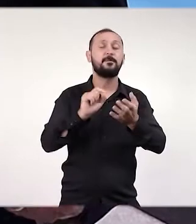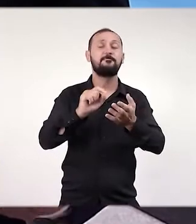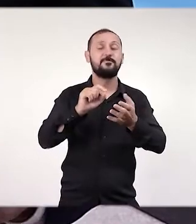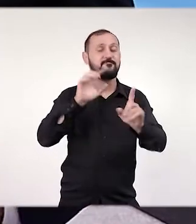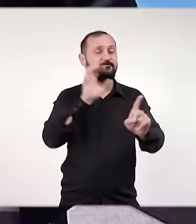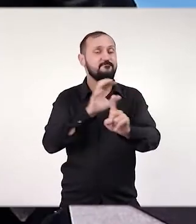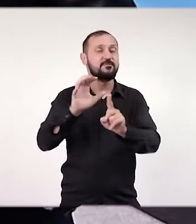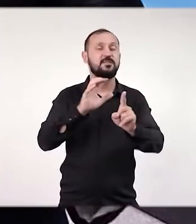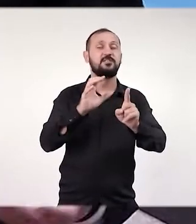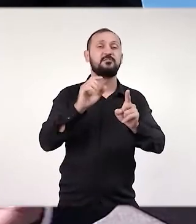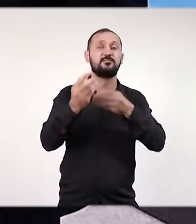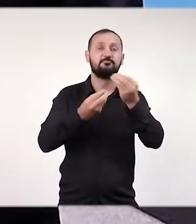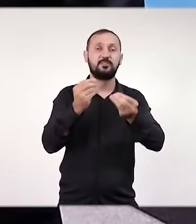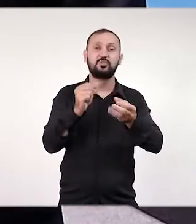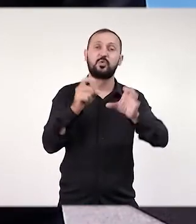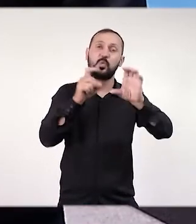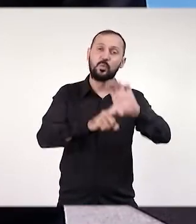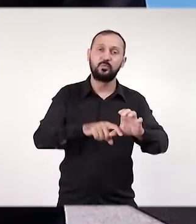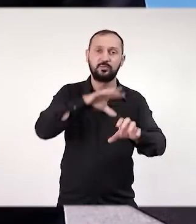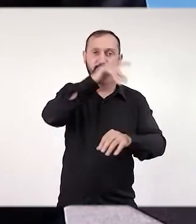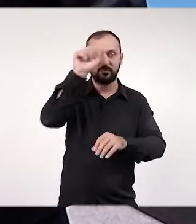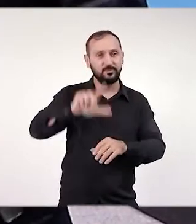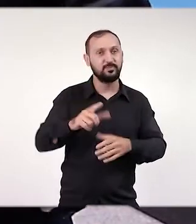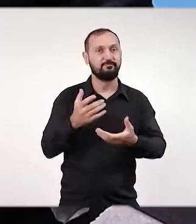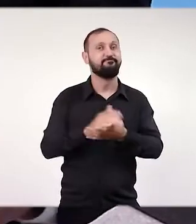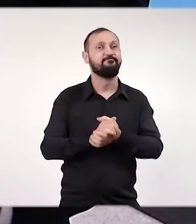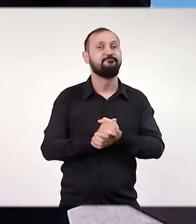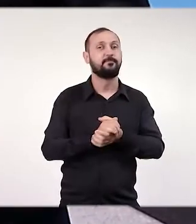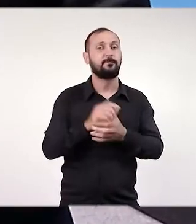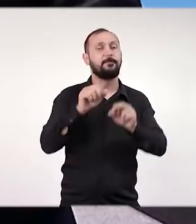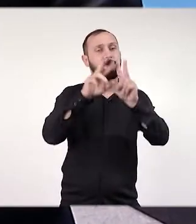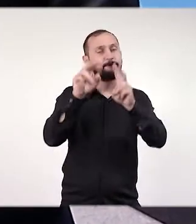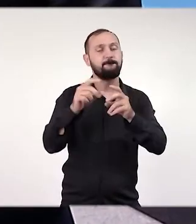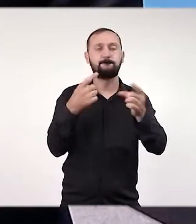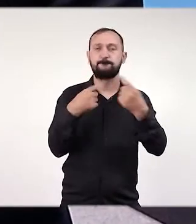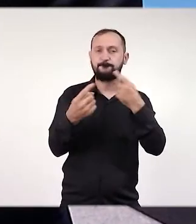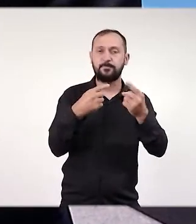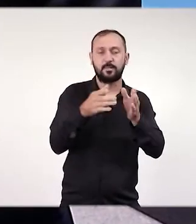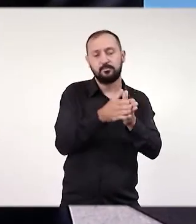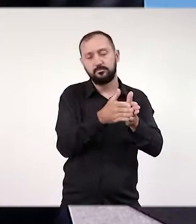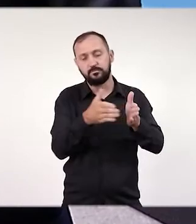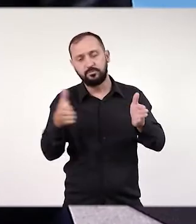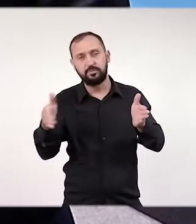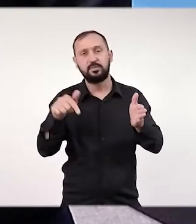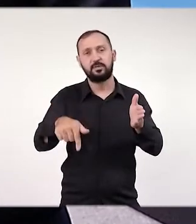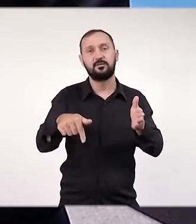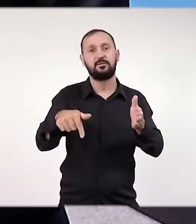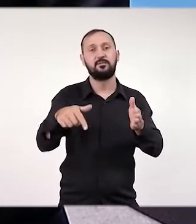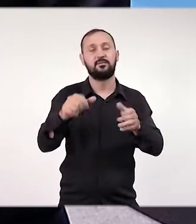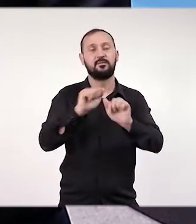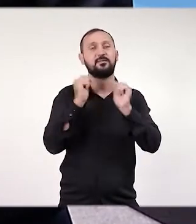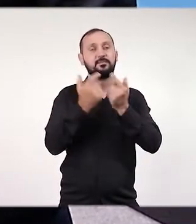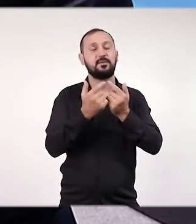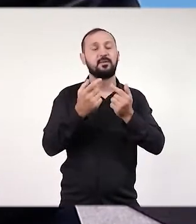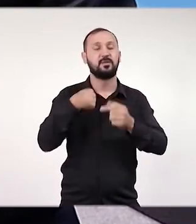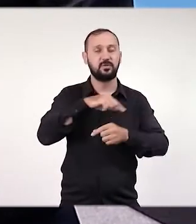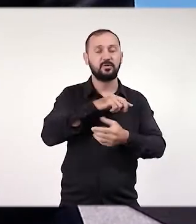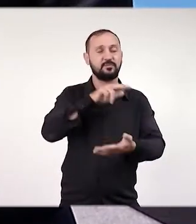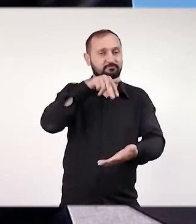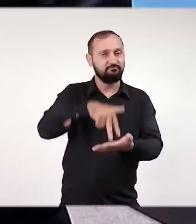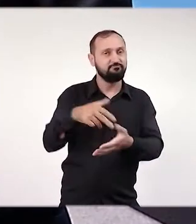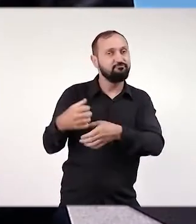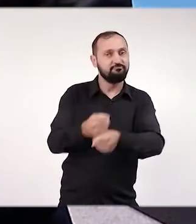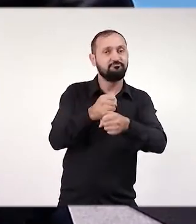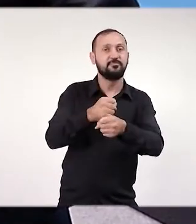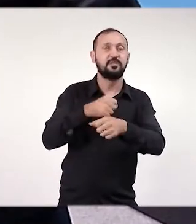nas contas públicas e na gestão do Estado de Mato Grosso do Sul. Então esses temas deverão estar presentes no ano aqui na Assembleia Legislativa e nós vamos